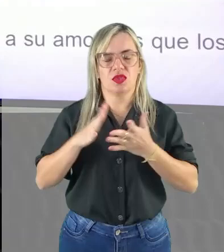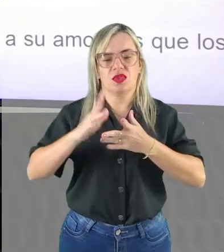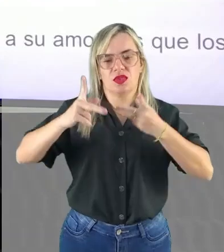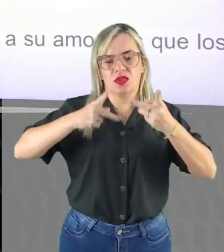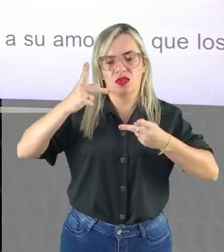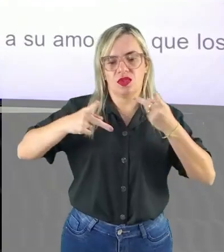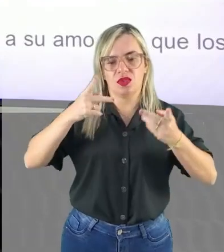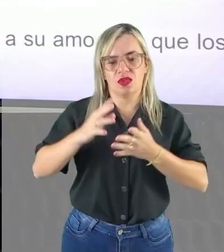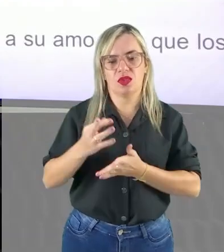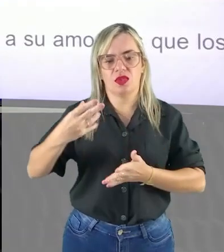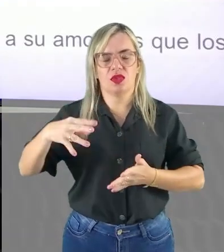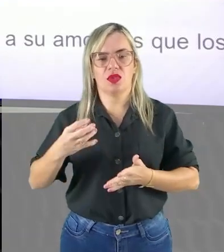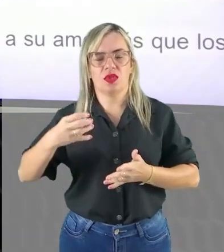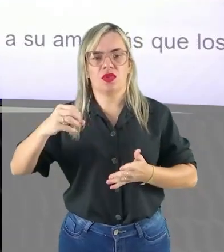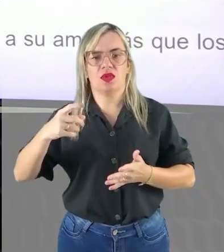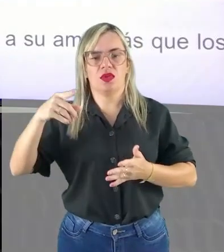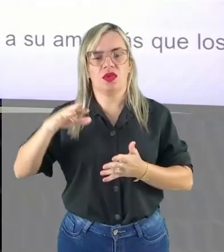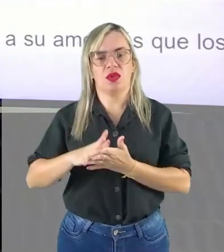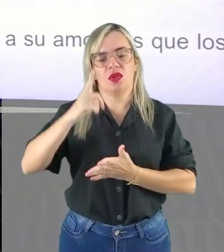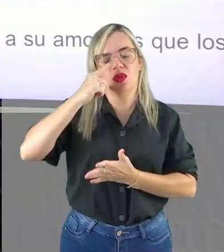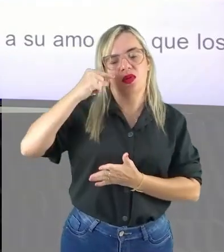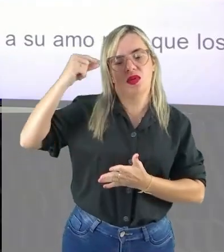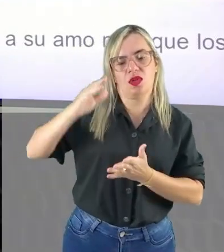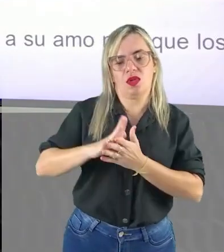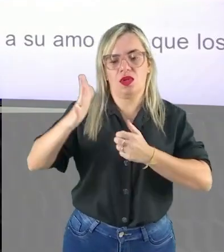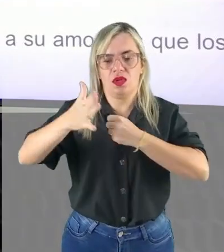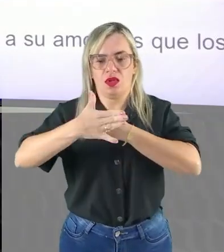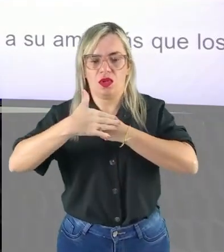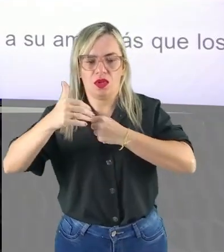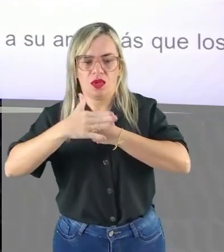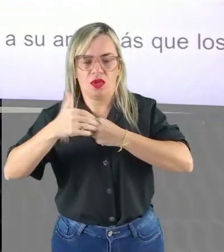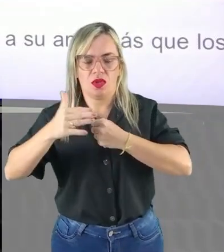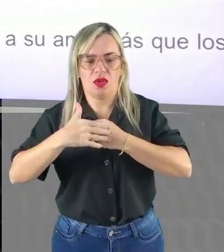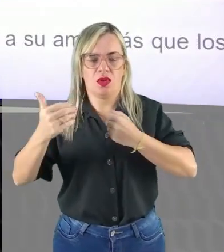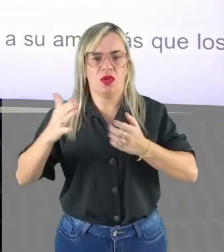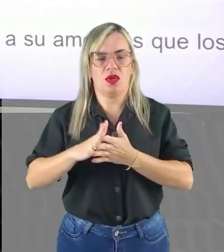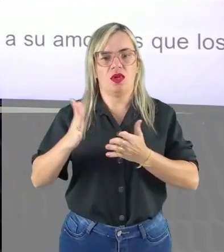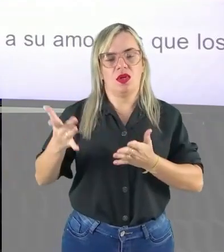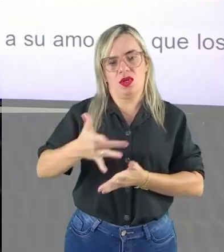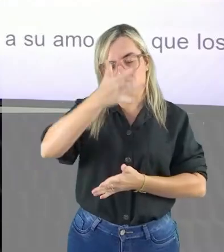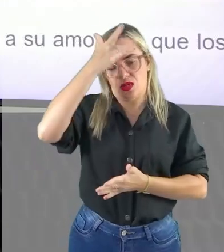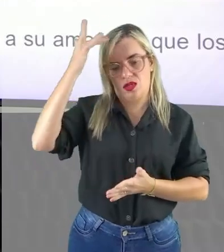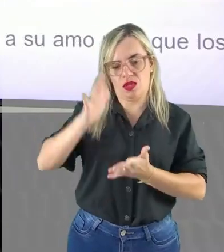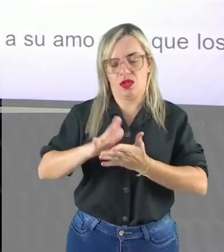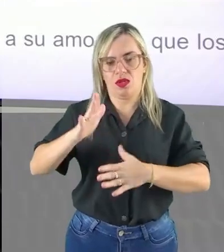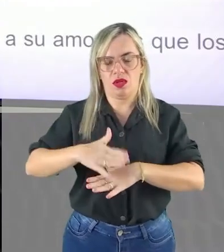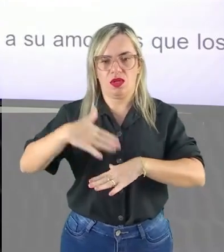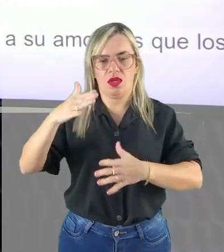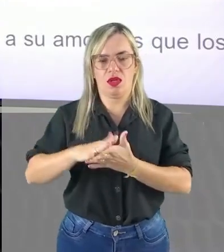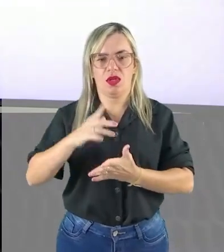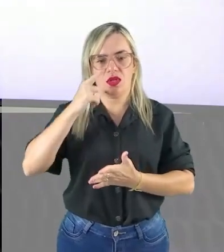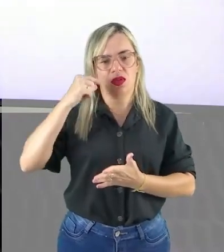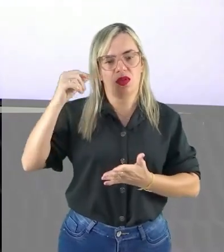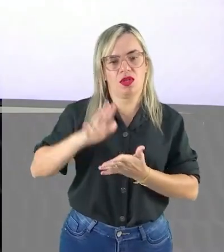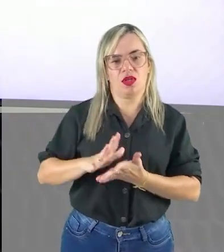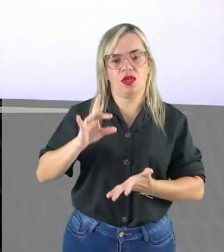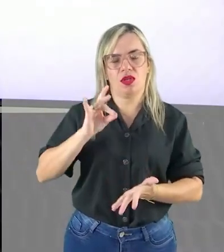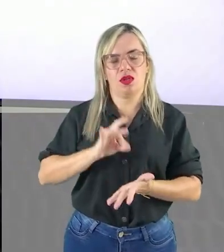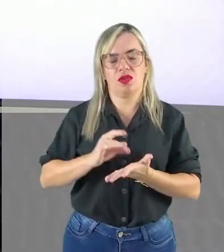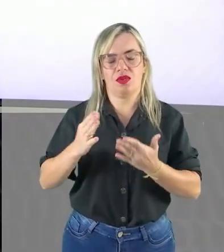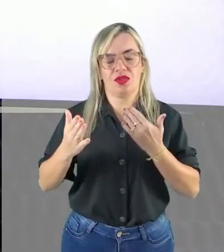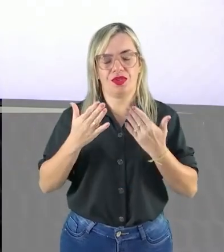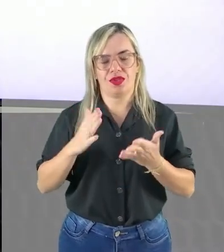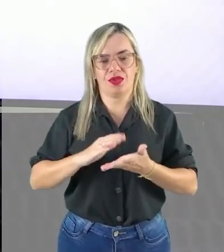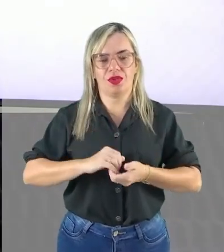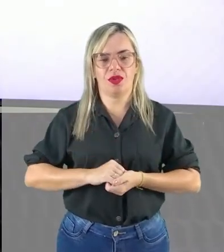que o robogato dar carinho, acaricia, né, o seu dono mais que os gatos de verdade, né? Ou